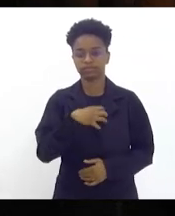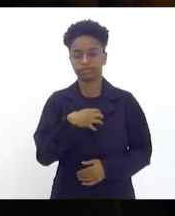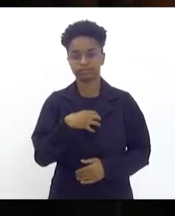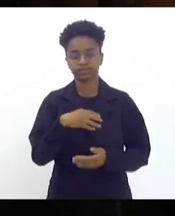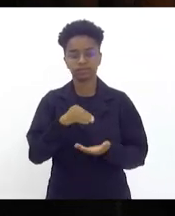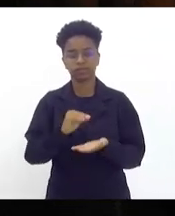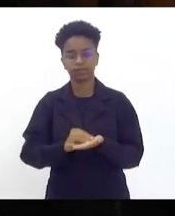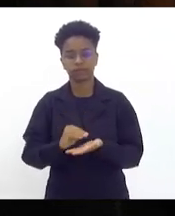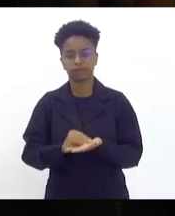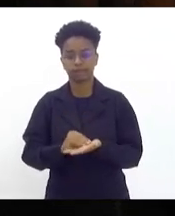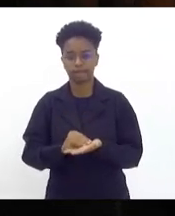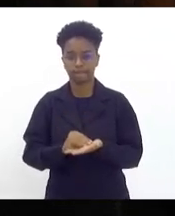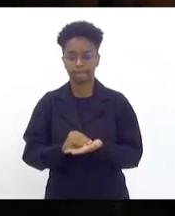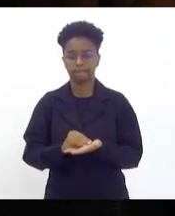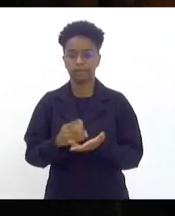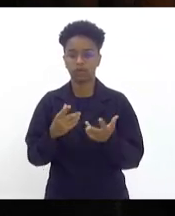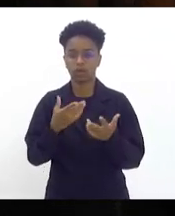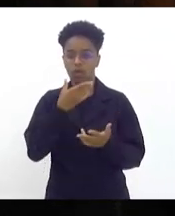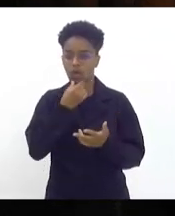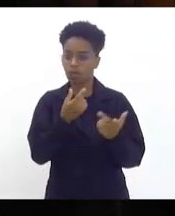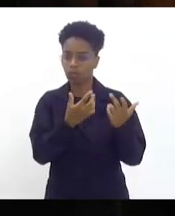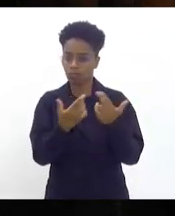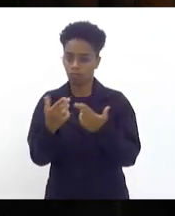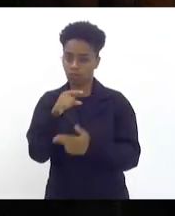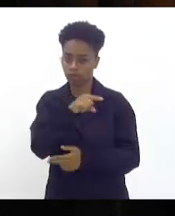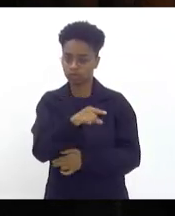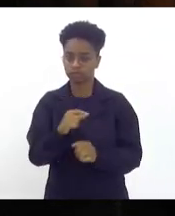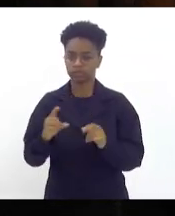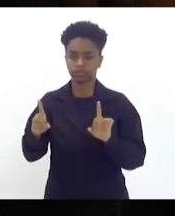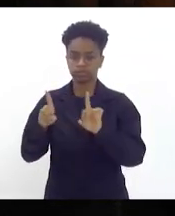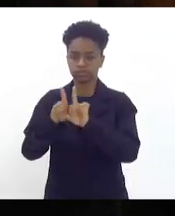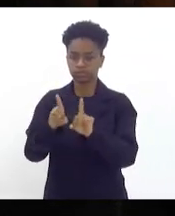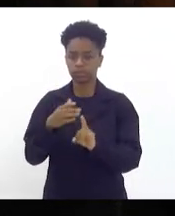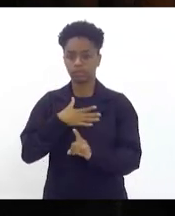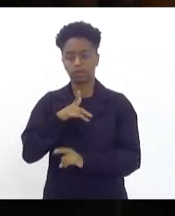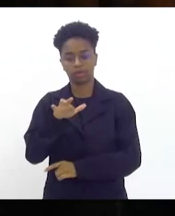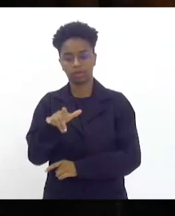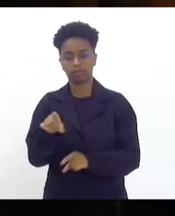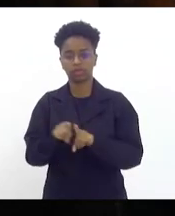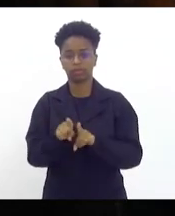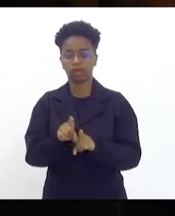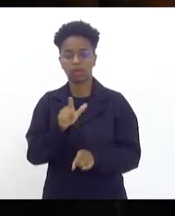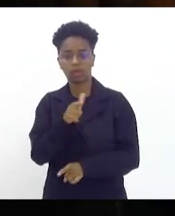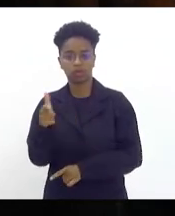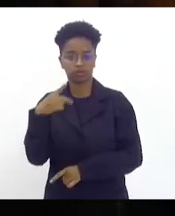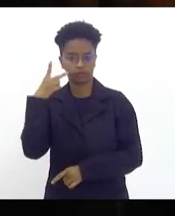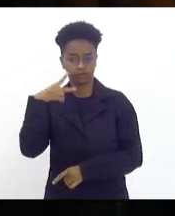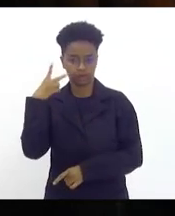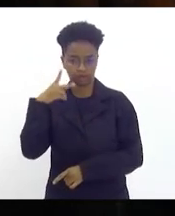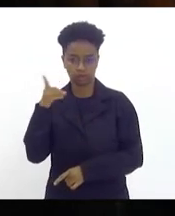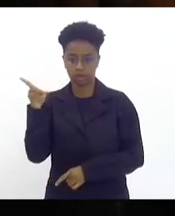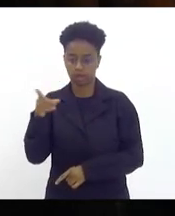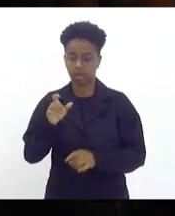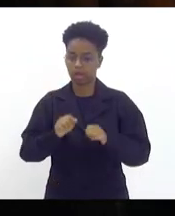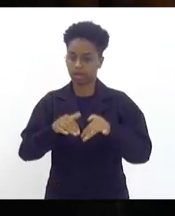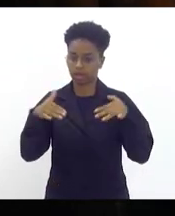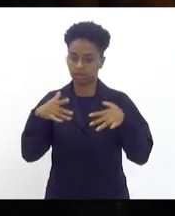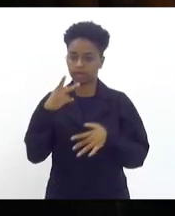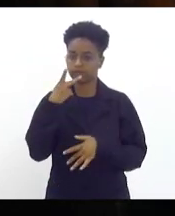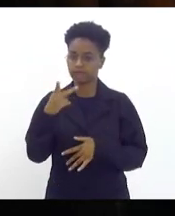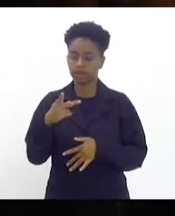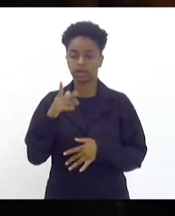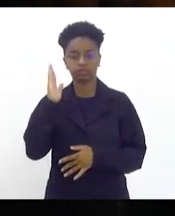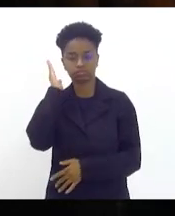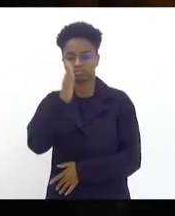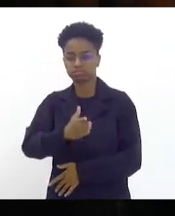homens da sua envergadura ao lado do meu irmão e de poucos outros vereadores naquela Câmara falando que tem que